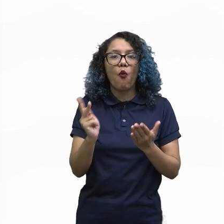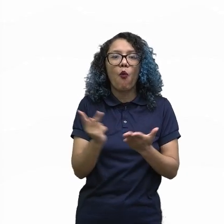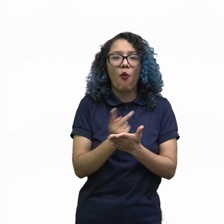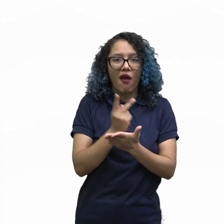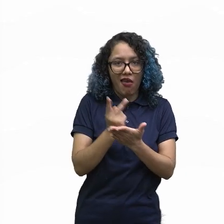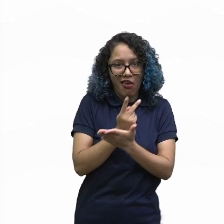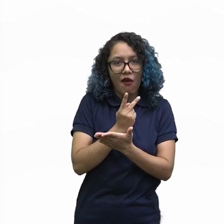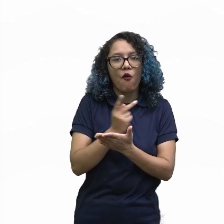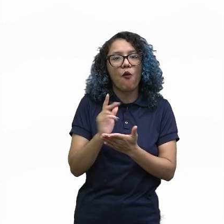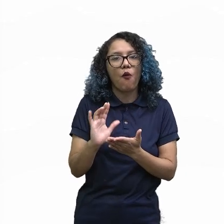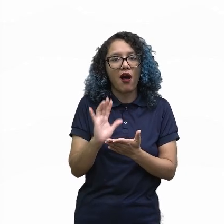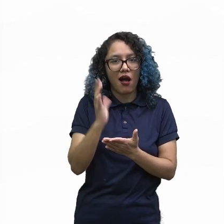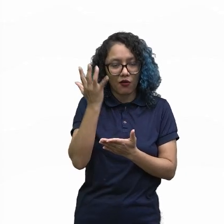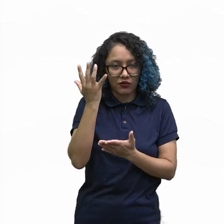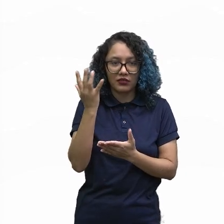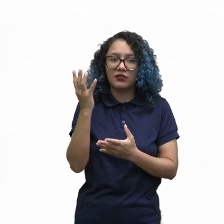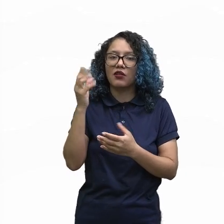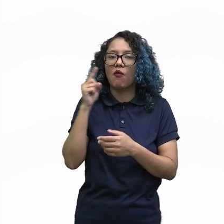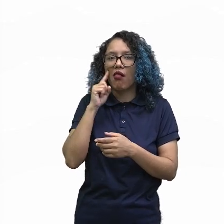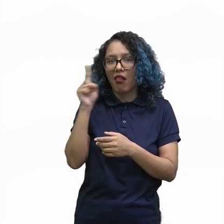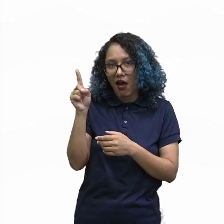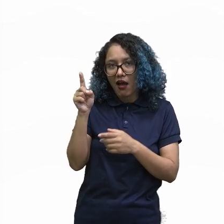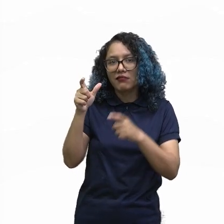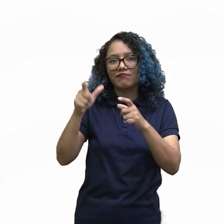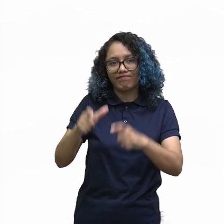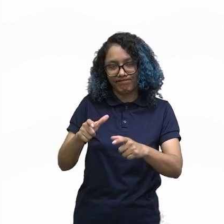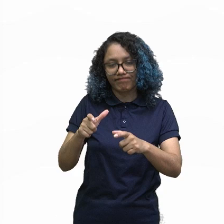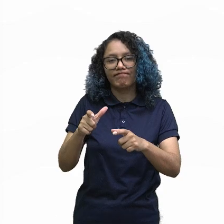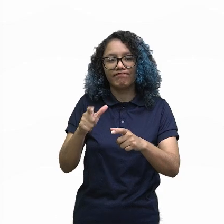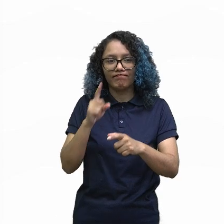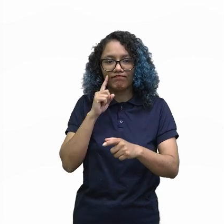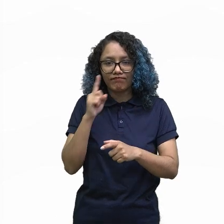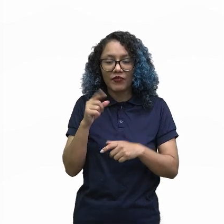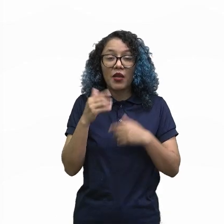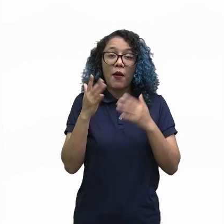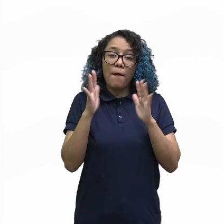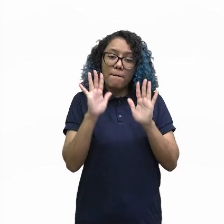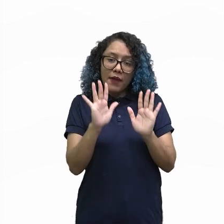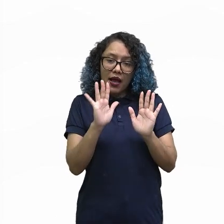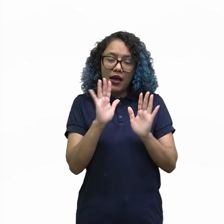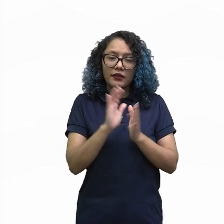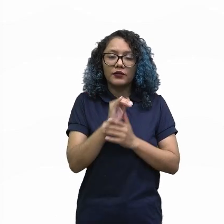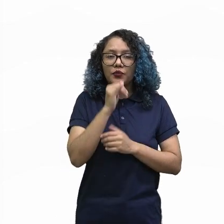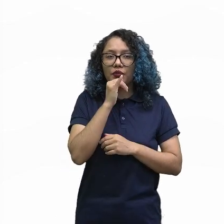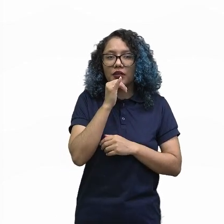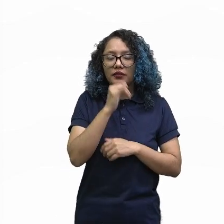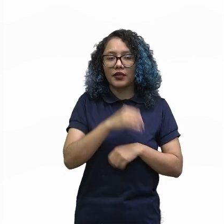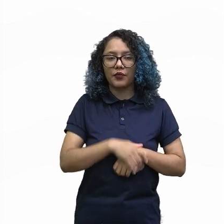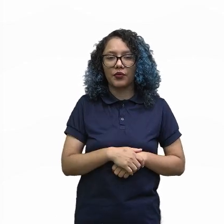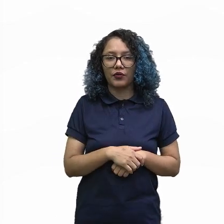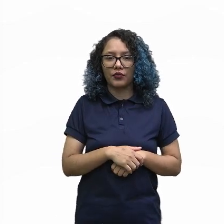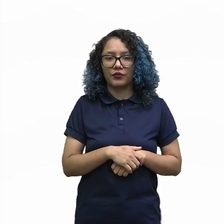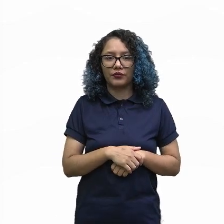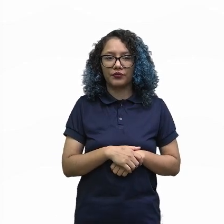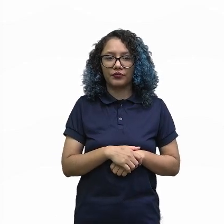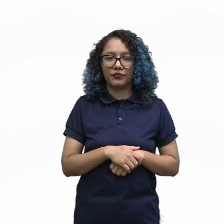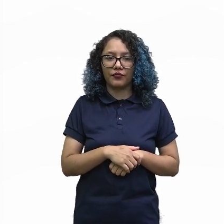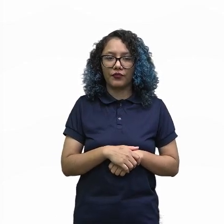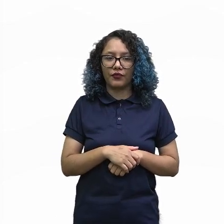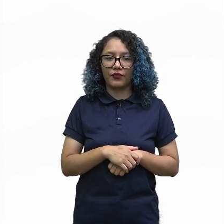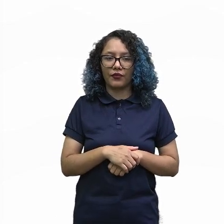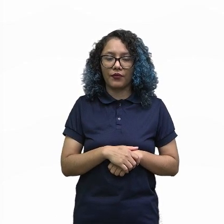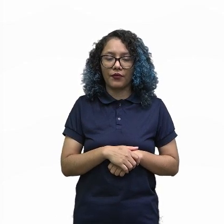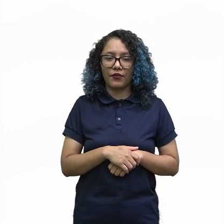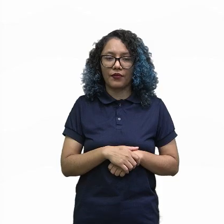aconteceu aqui em Chernobyl. Professor, então quer dizer que não necessariamente precisa ser um